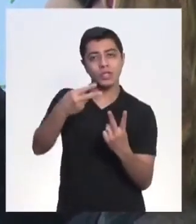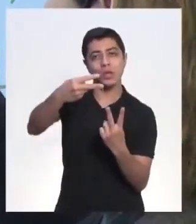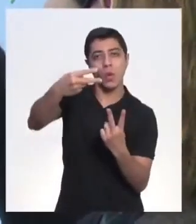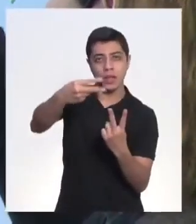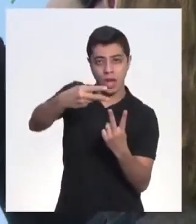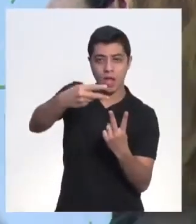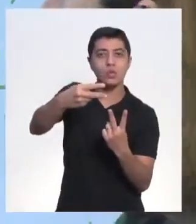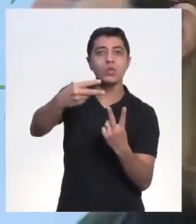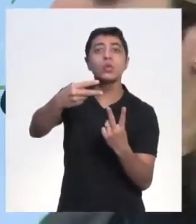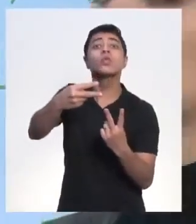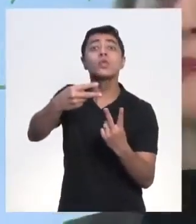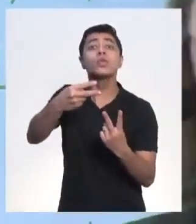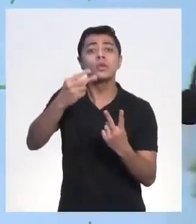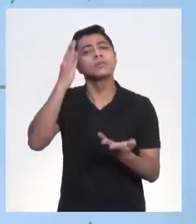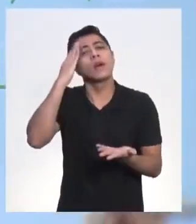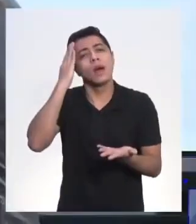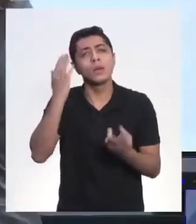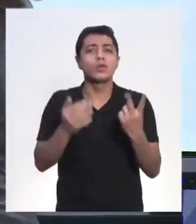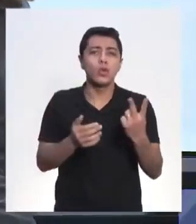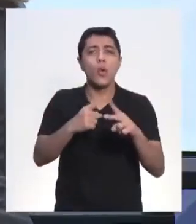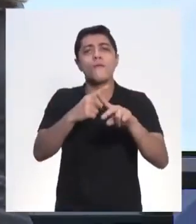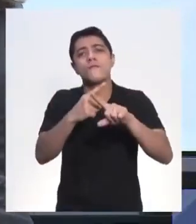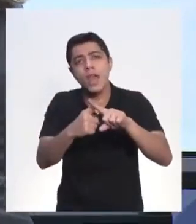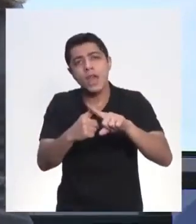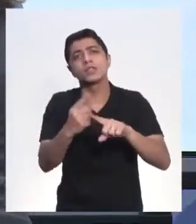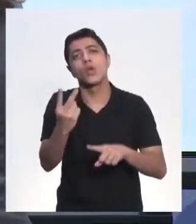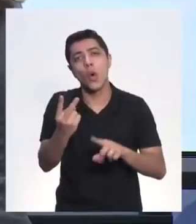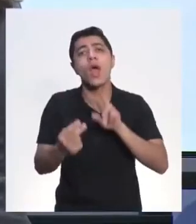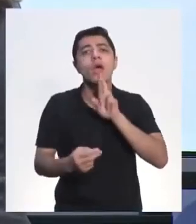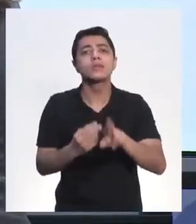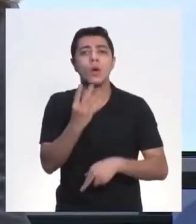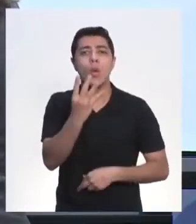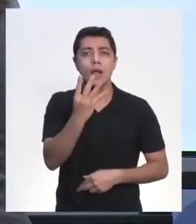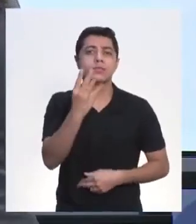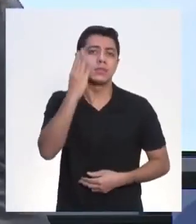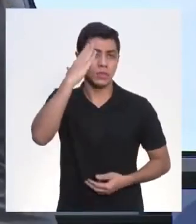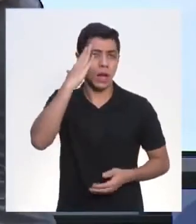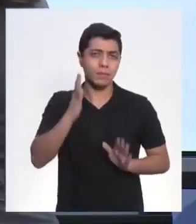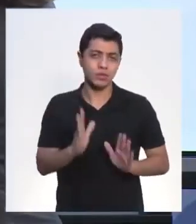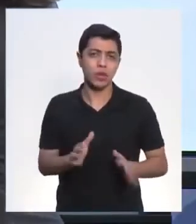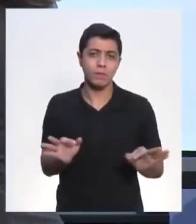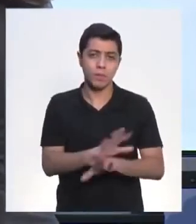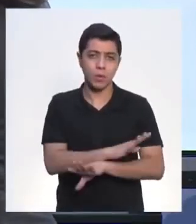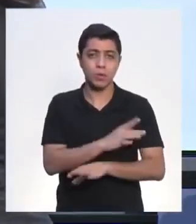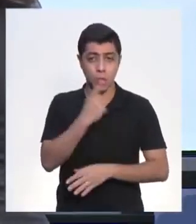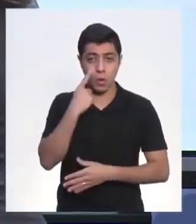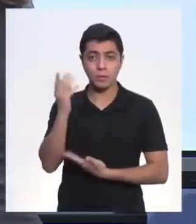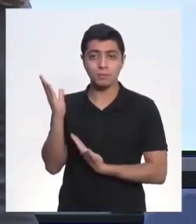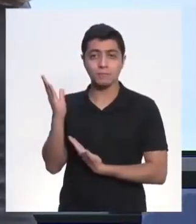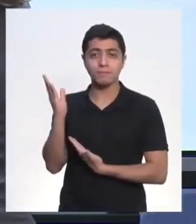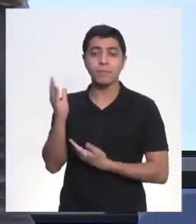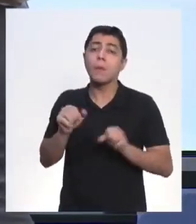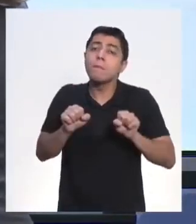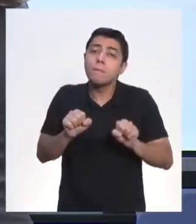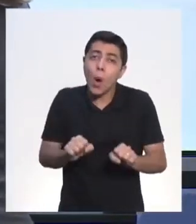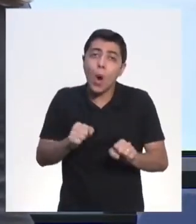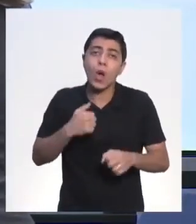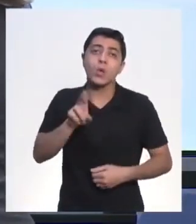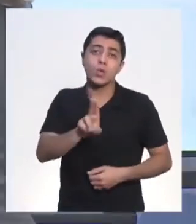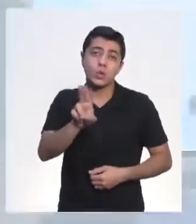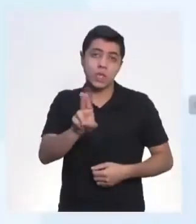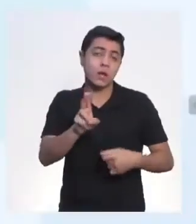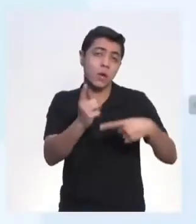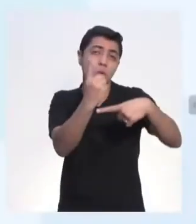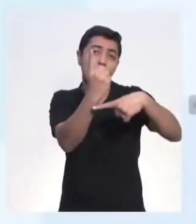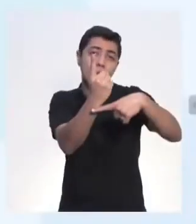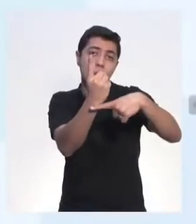que dá 4. Posso parar nesse par ordenado aqui, 1/4. Ou eu posso transformar isso em decimal, tá? Se eu decidir